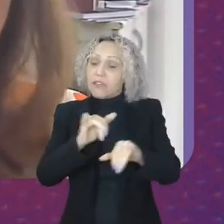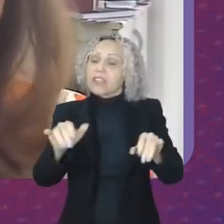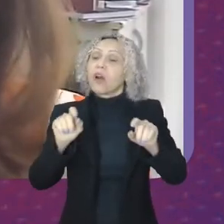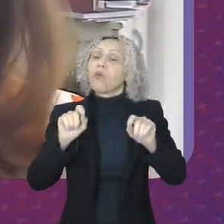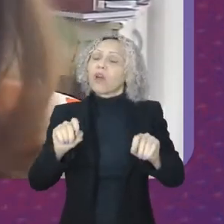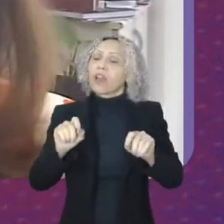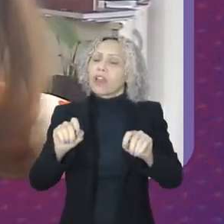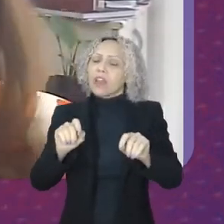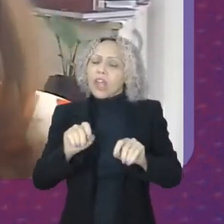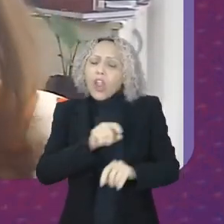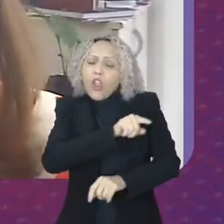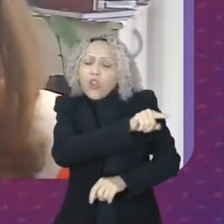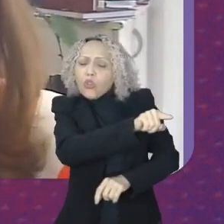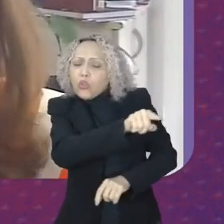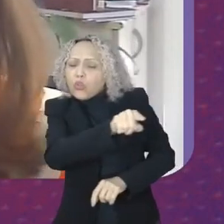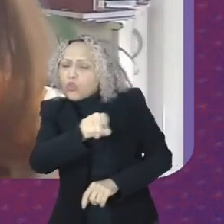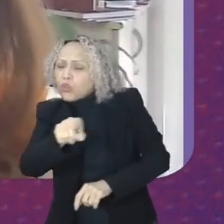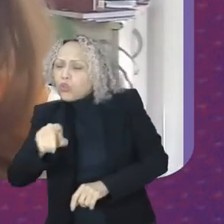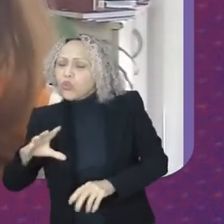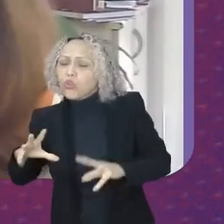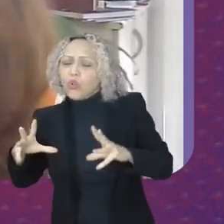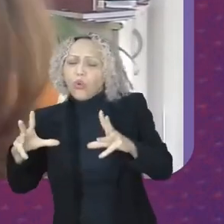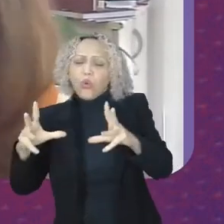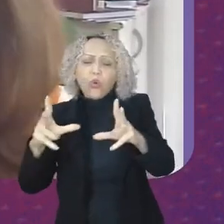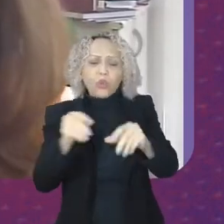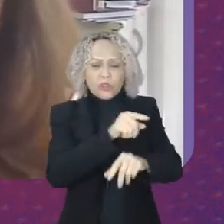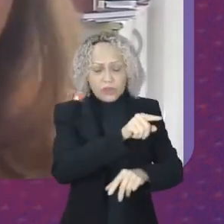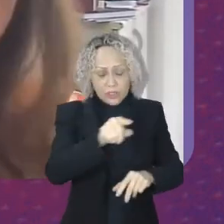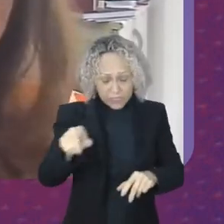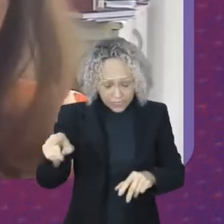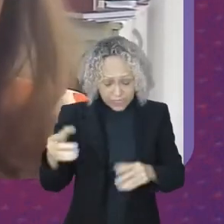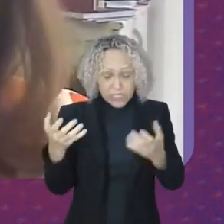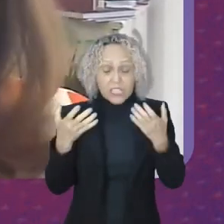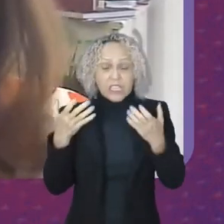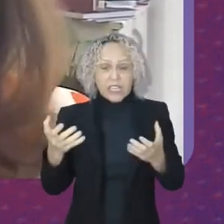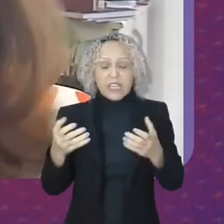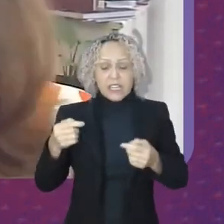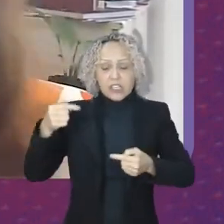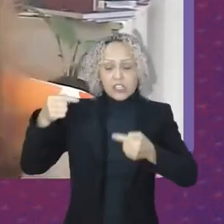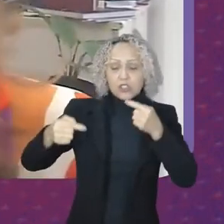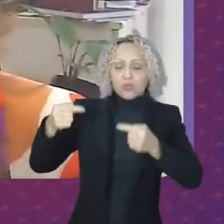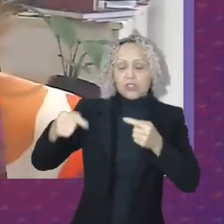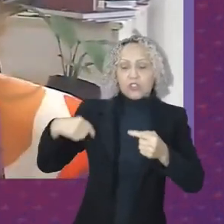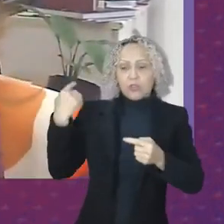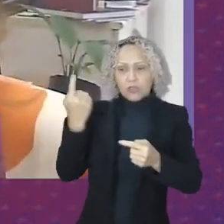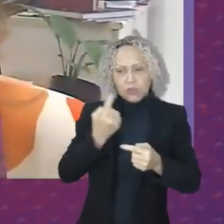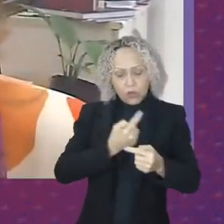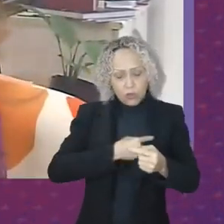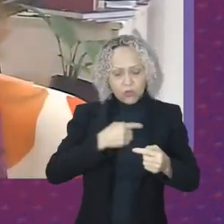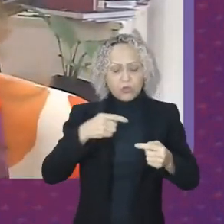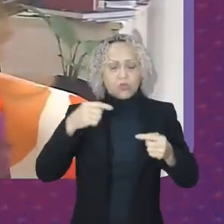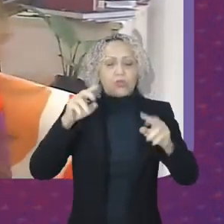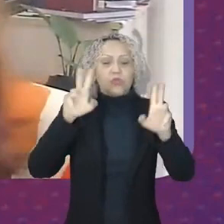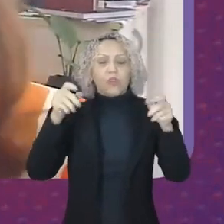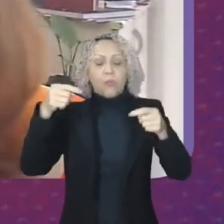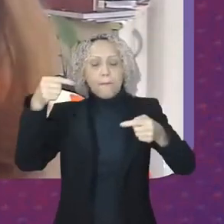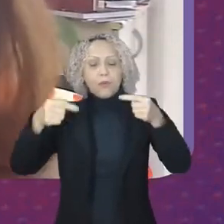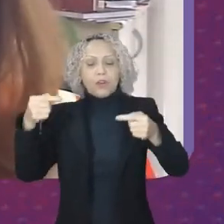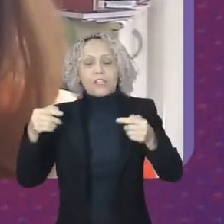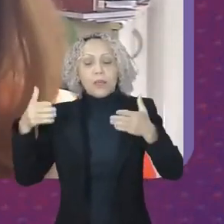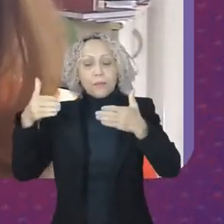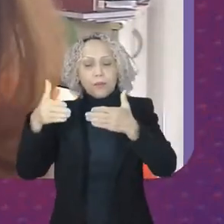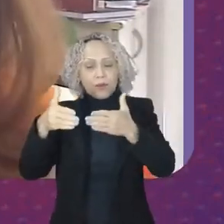conosco ações e política para as mulheres. Estamos à disposição e vamos fazer desse país um país